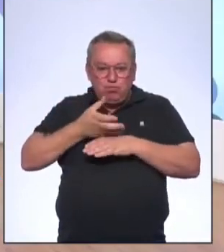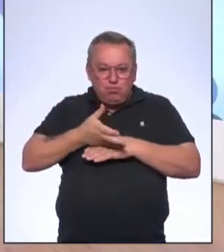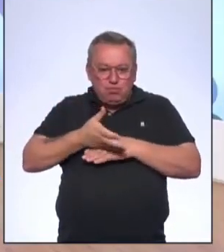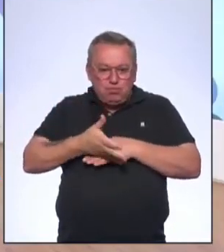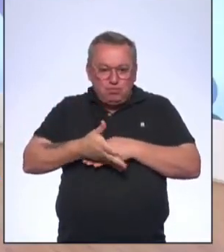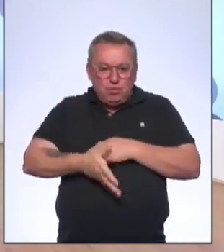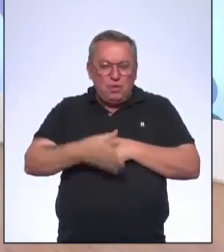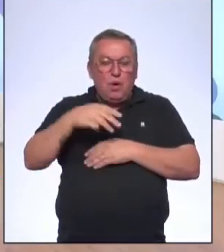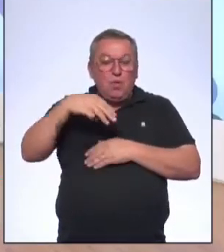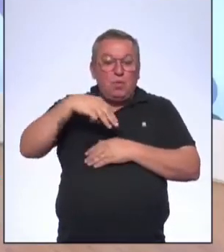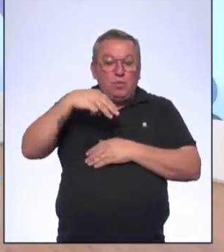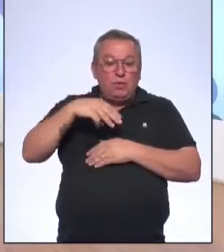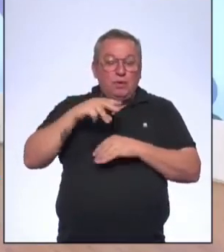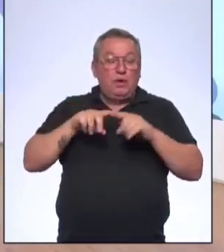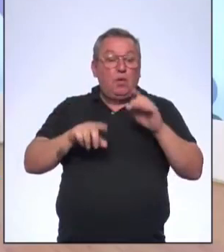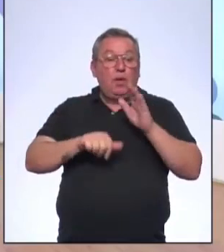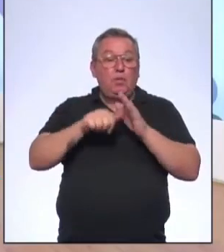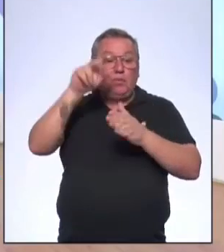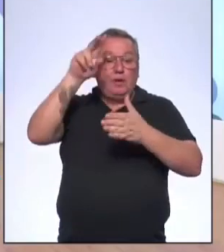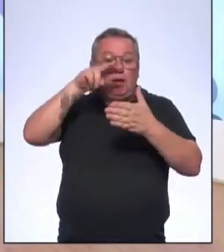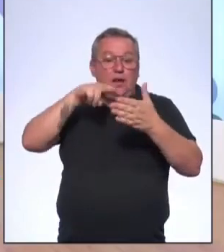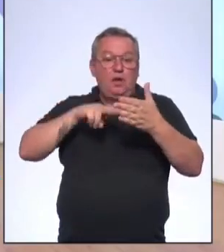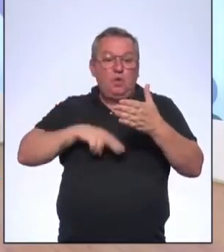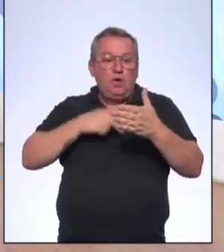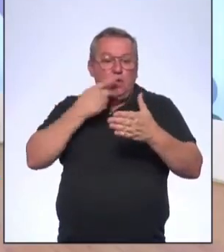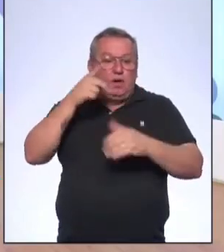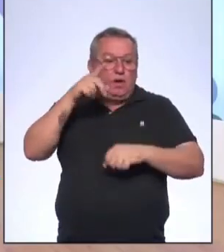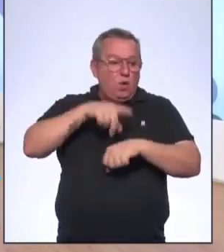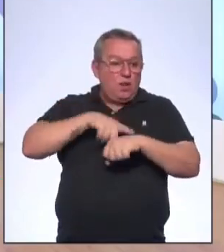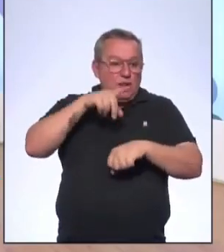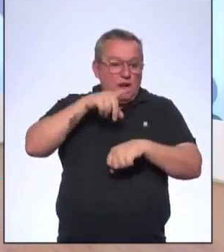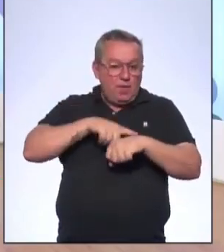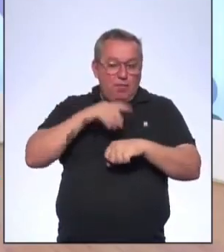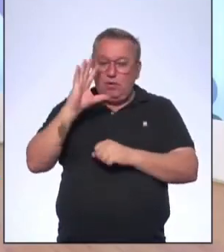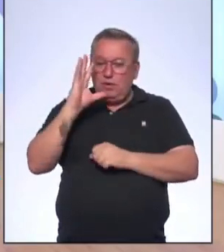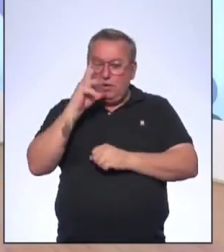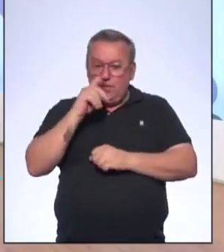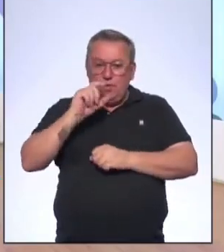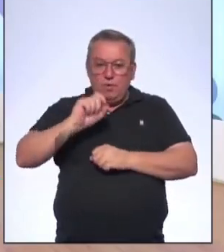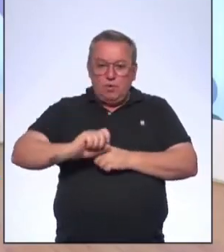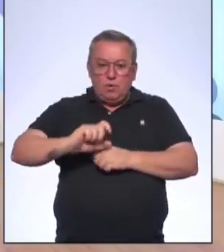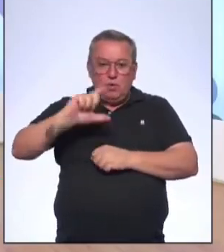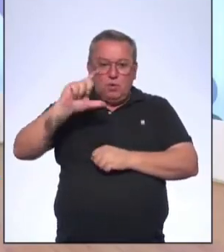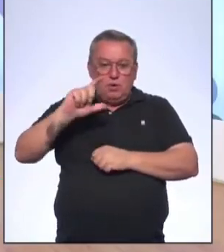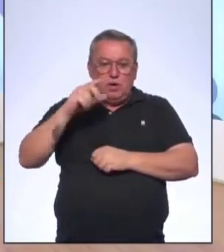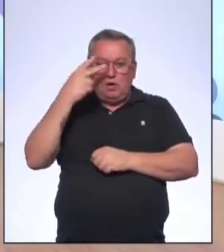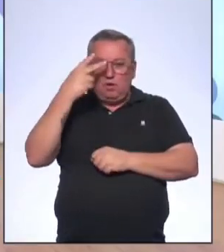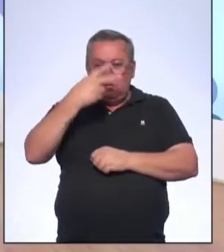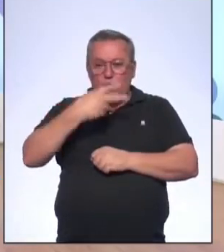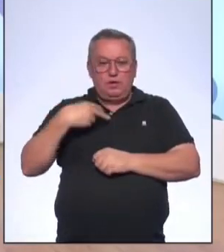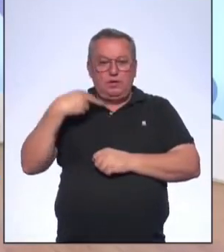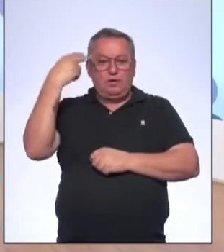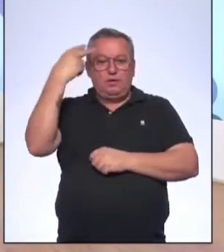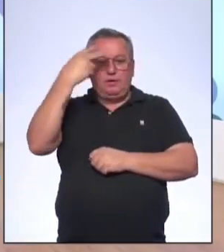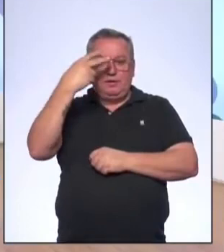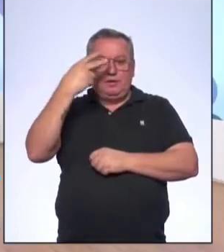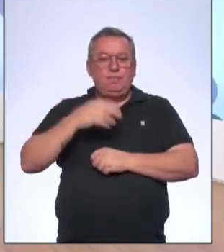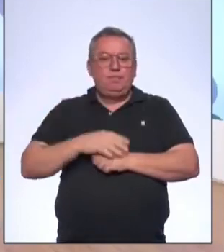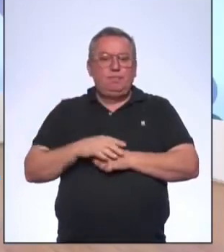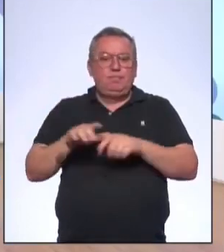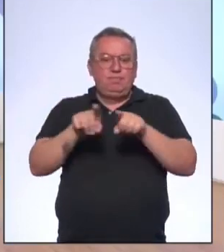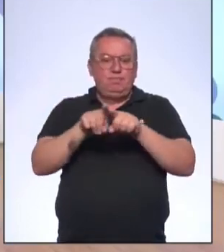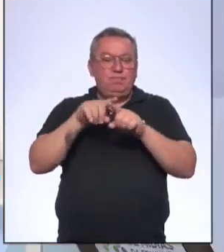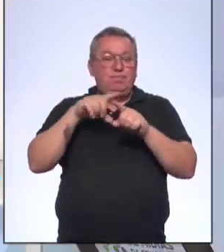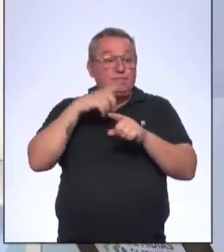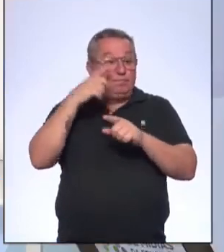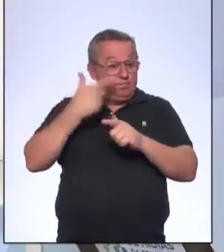na primeira leitura diz que o tempo que a piscina demora para encher é de 2 horas. Então aí